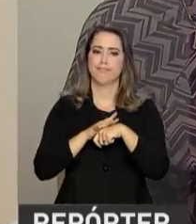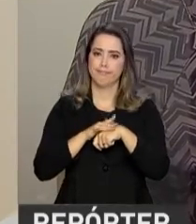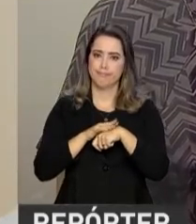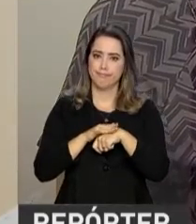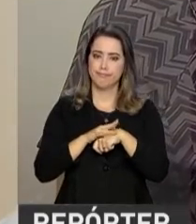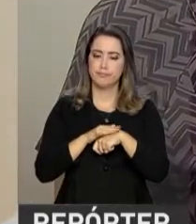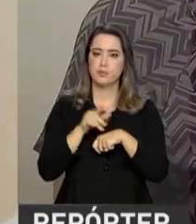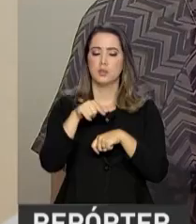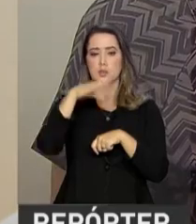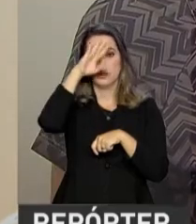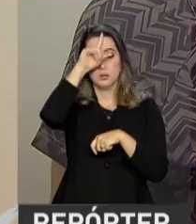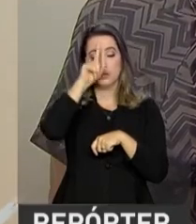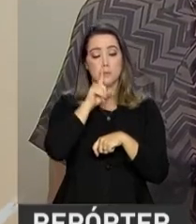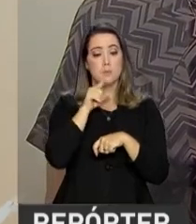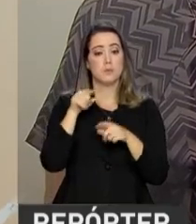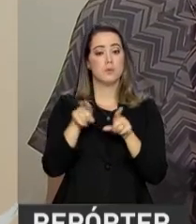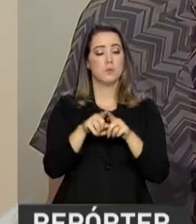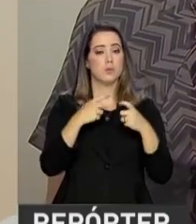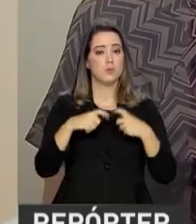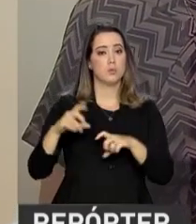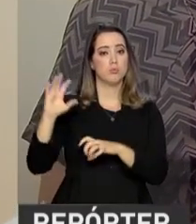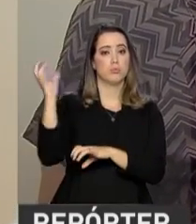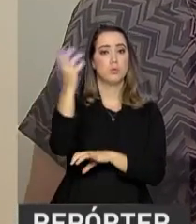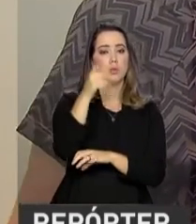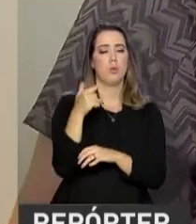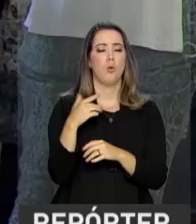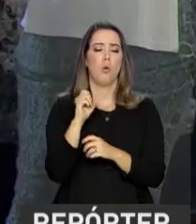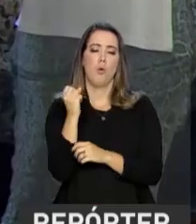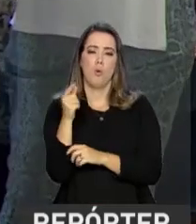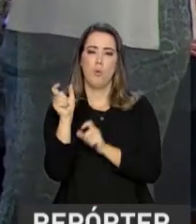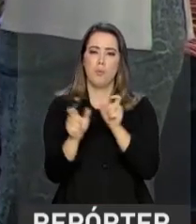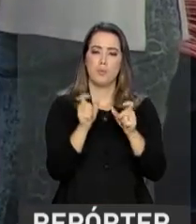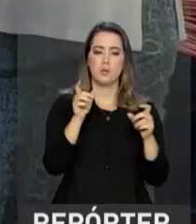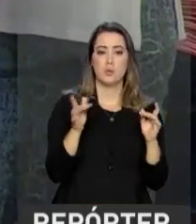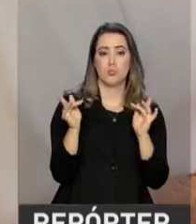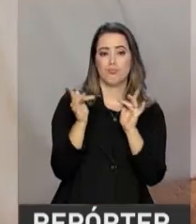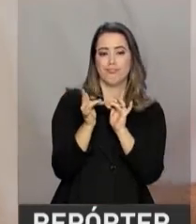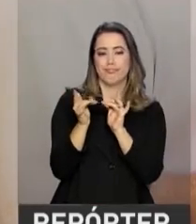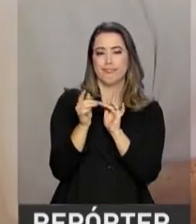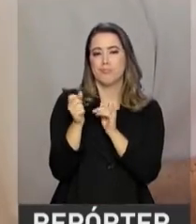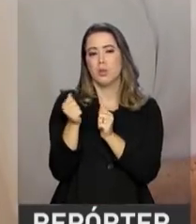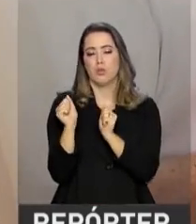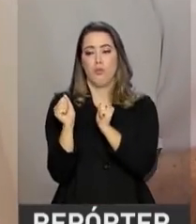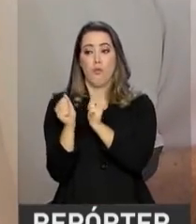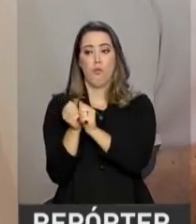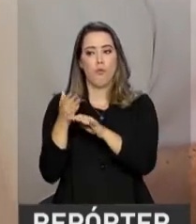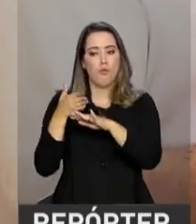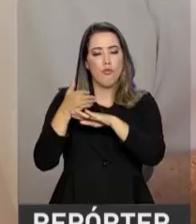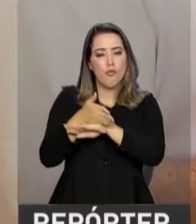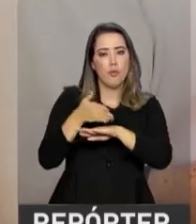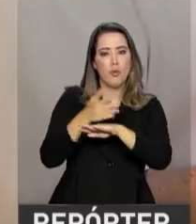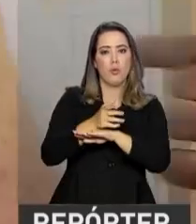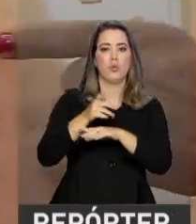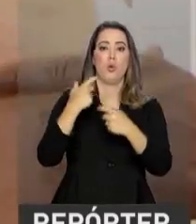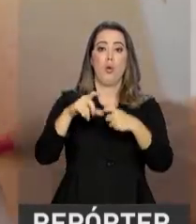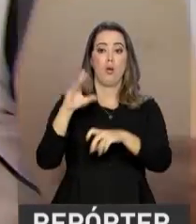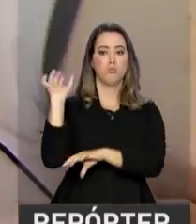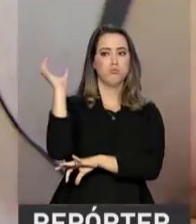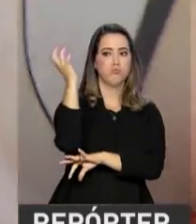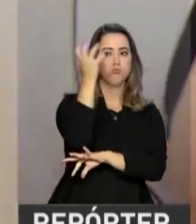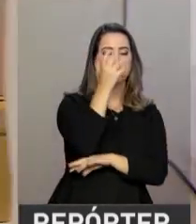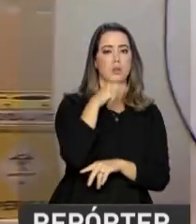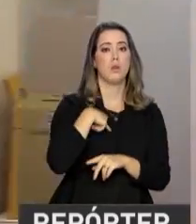são de residentes de zonas rurais ou de pessoas que tiveram contato com áreas silvestres a trabalho ou a lazer. A doença é transmitida